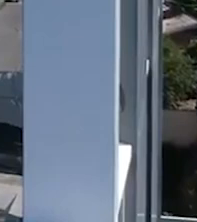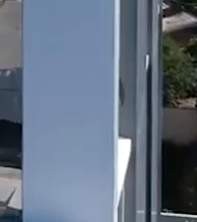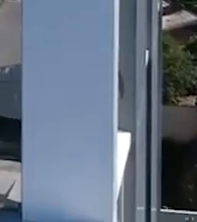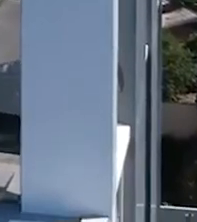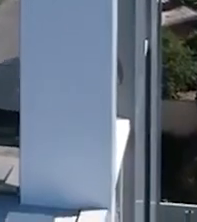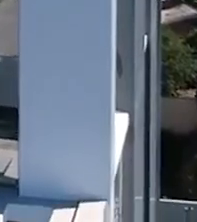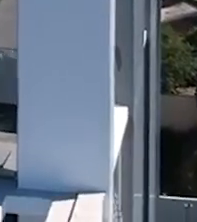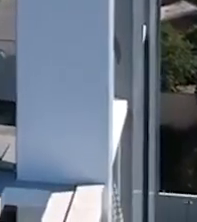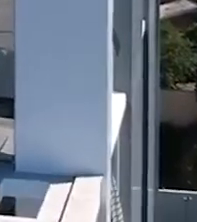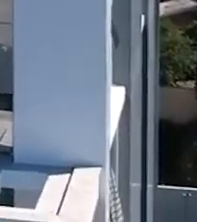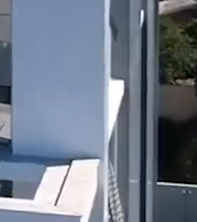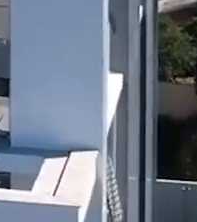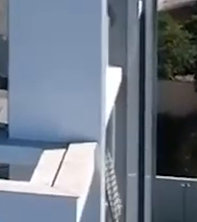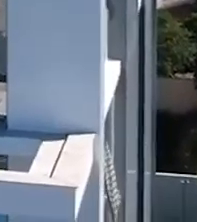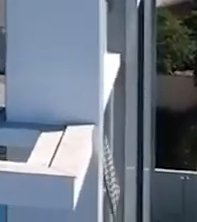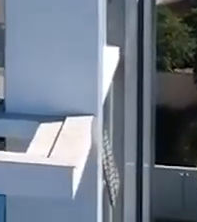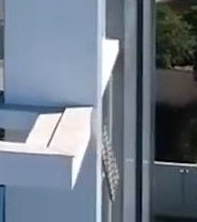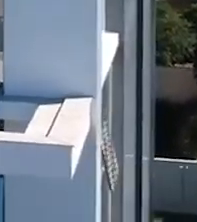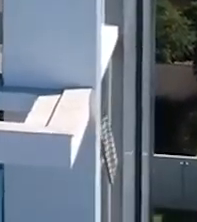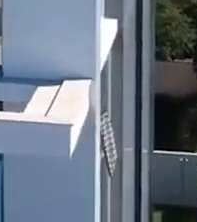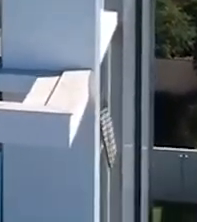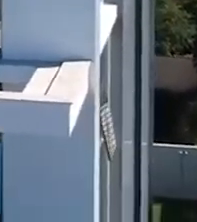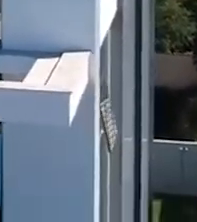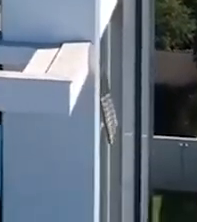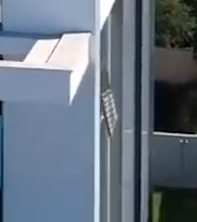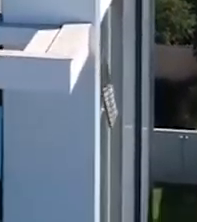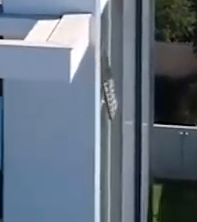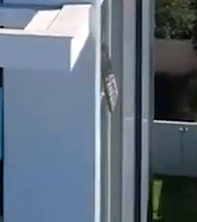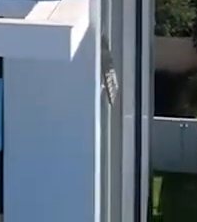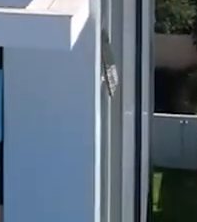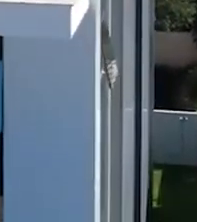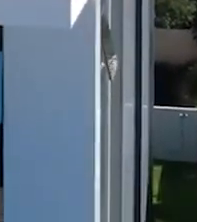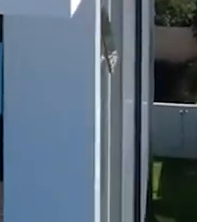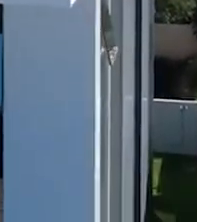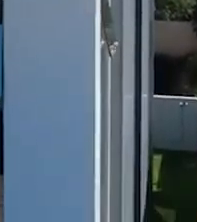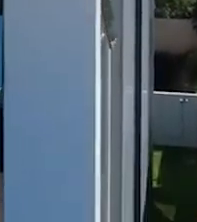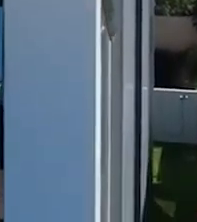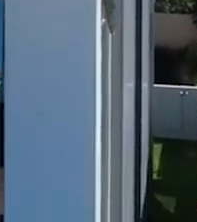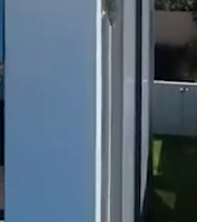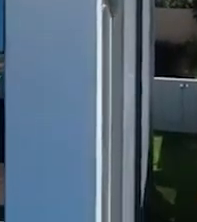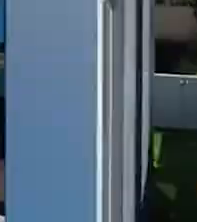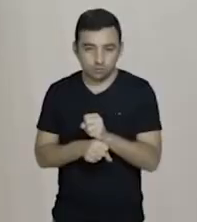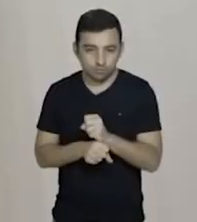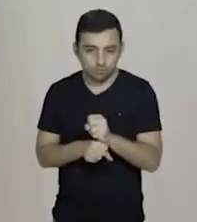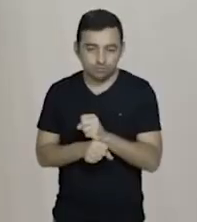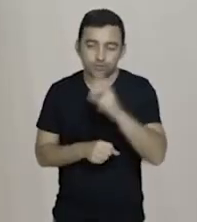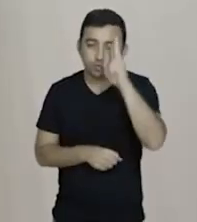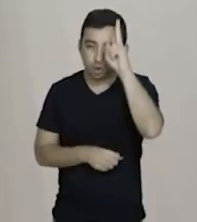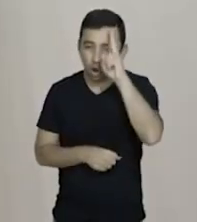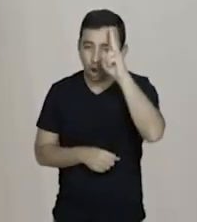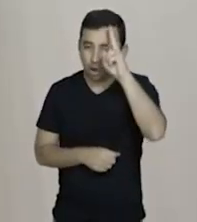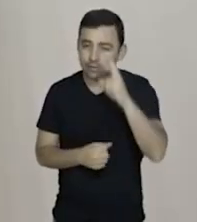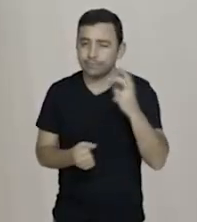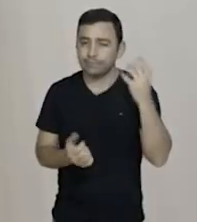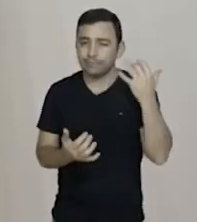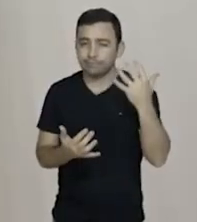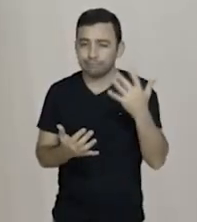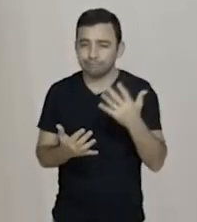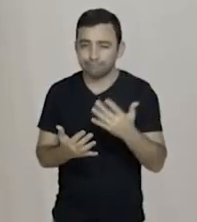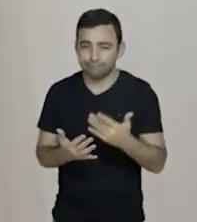Sicoob credimoc concede em Xanxerê e que está completando 35 anos uma bela